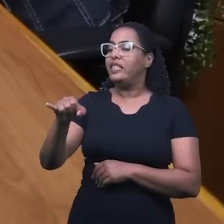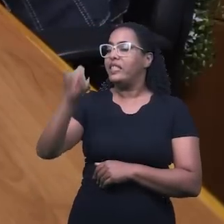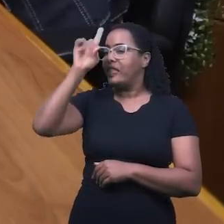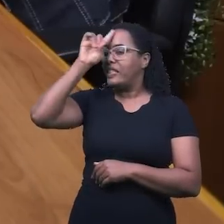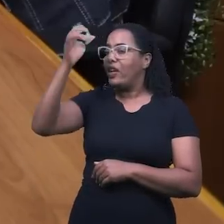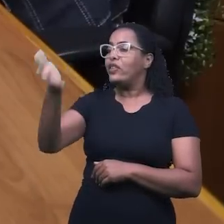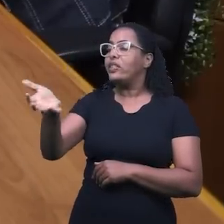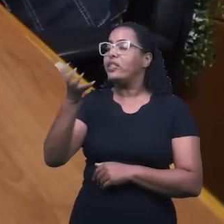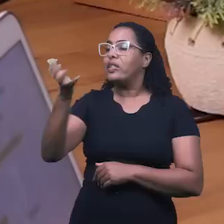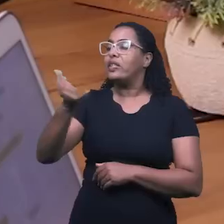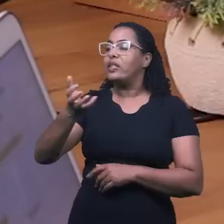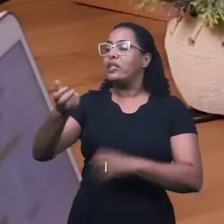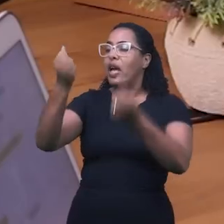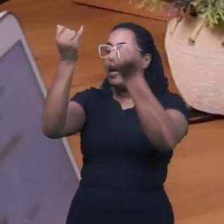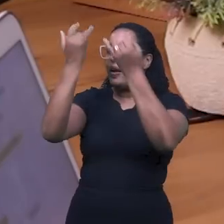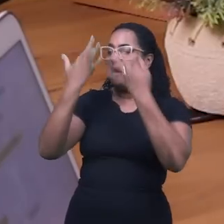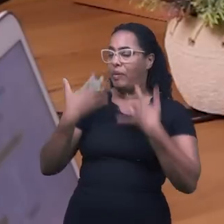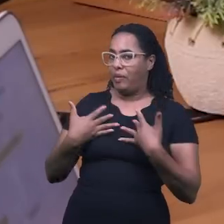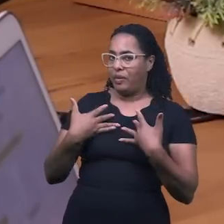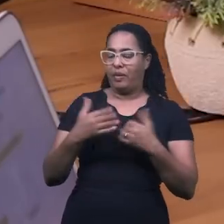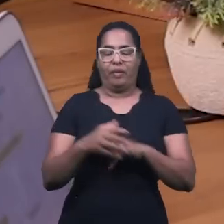Deus quiser me abençoar.